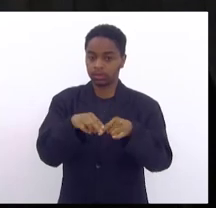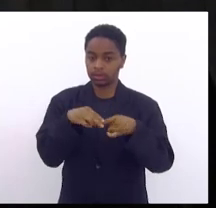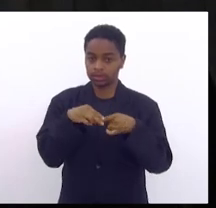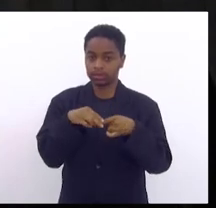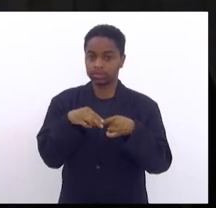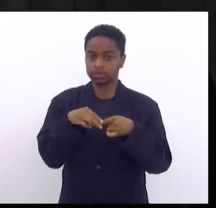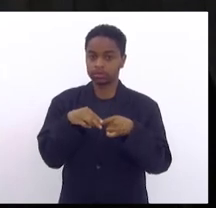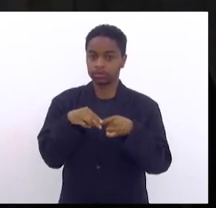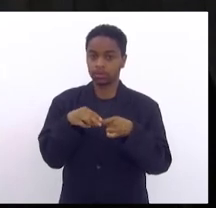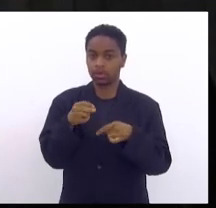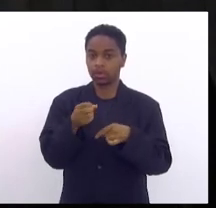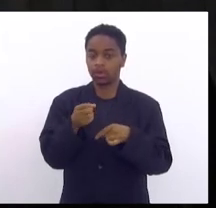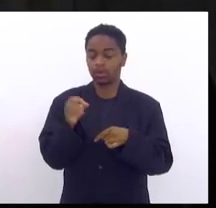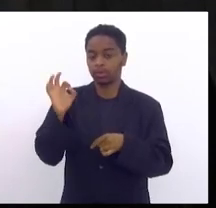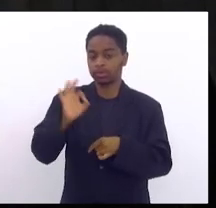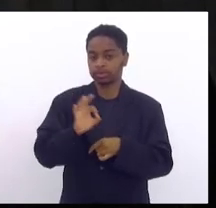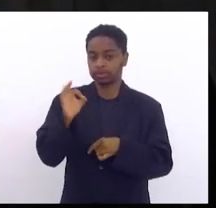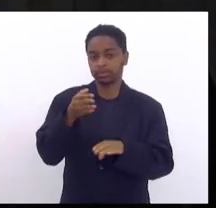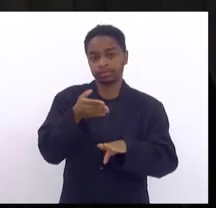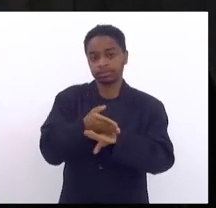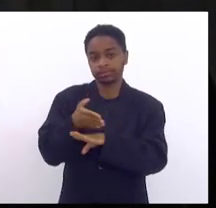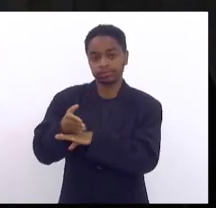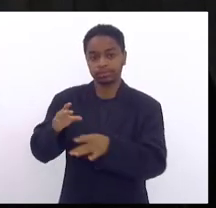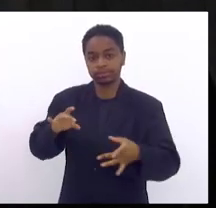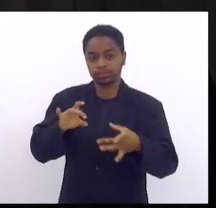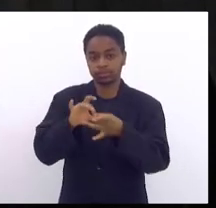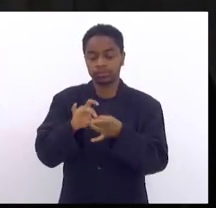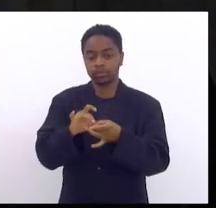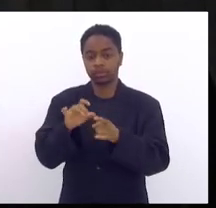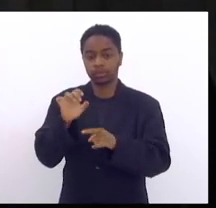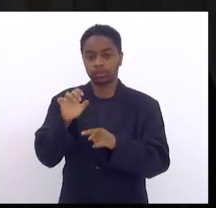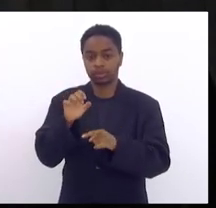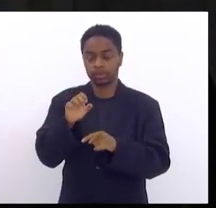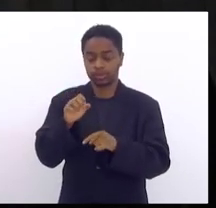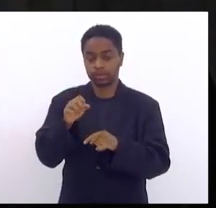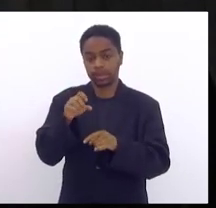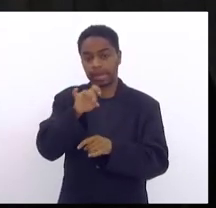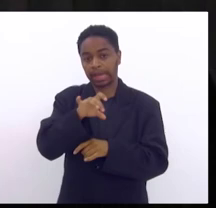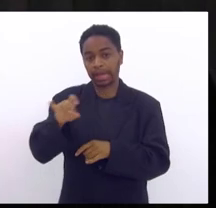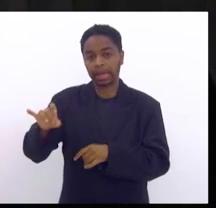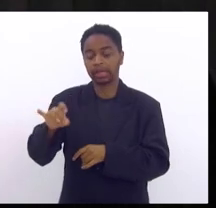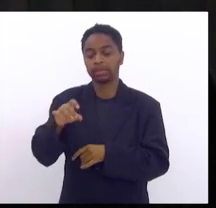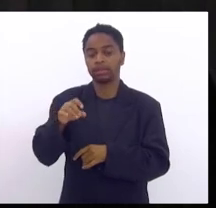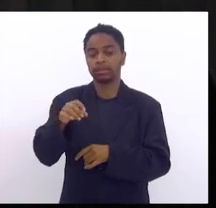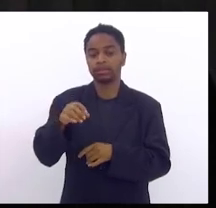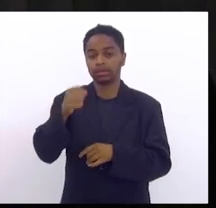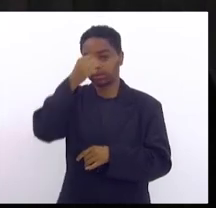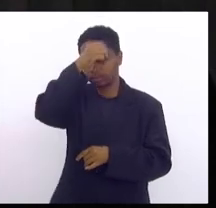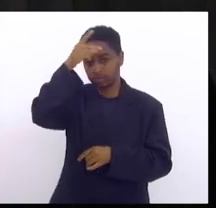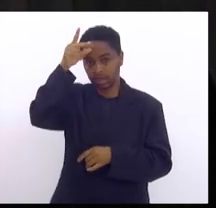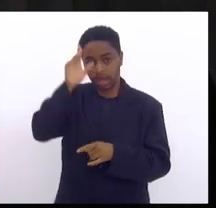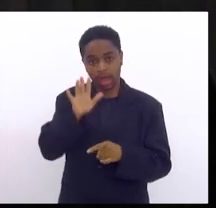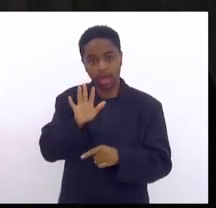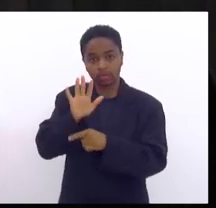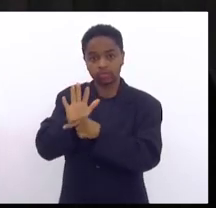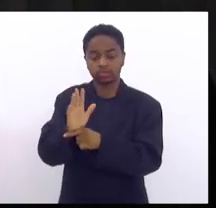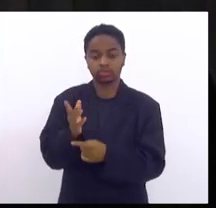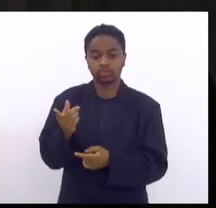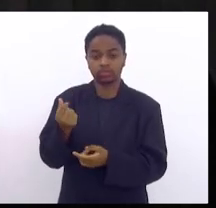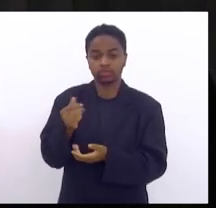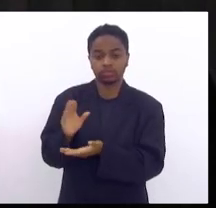de participação do município. Função, isto é, de quanto cada município contribui na arrecadação geral